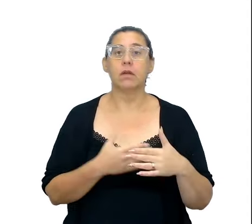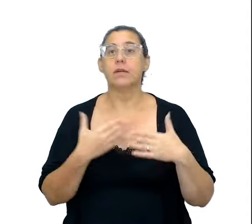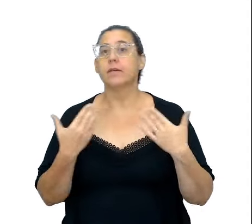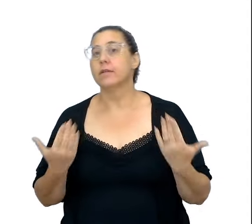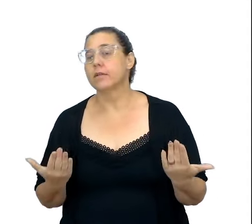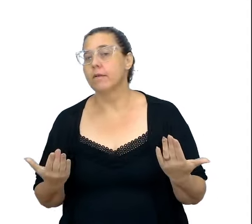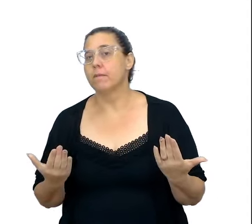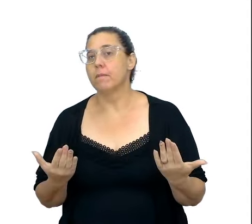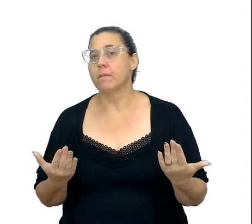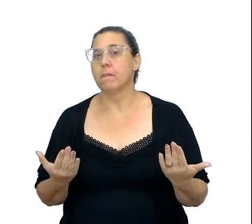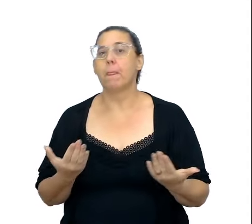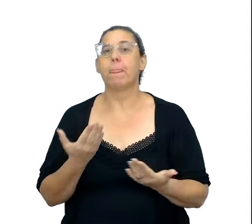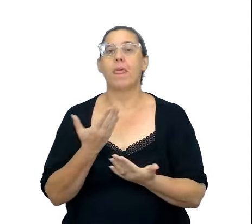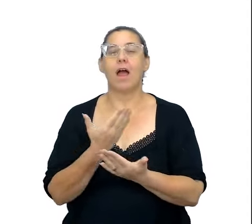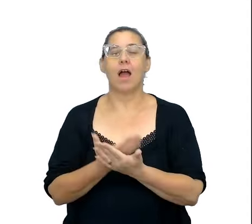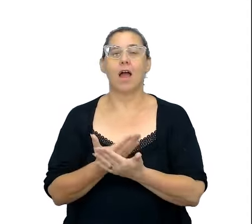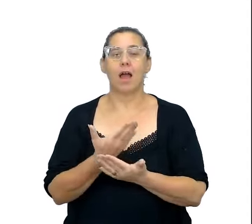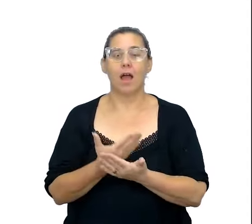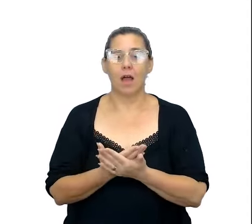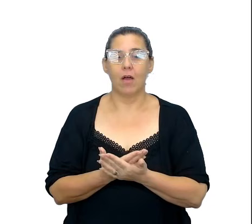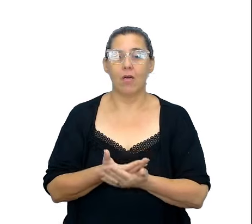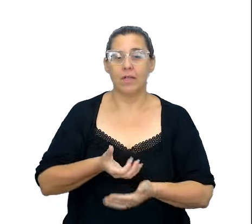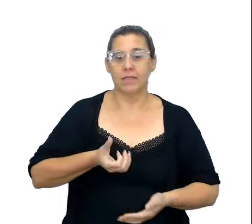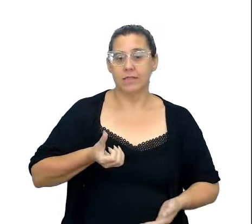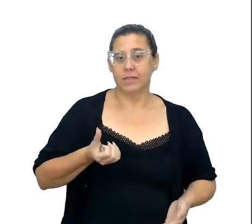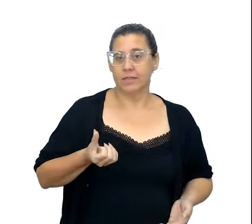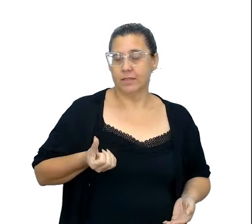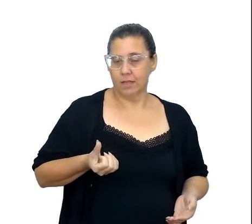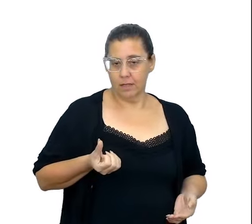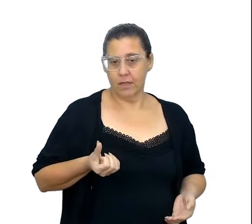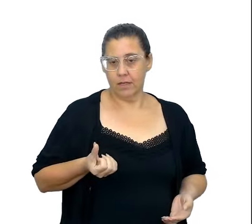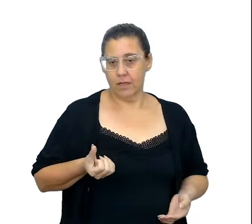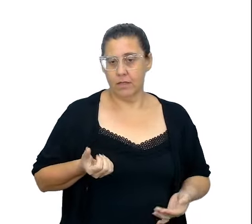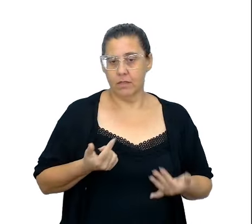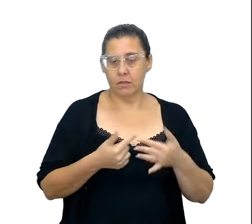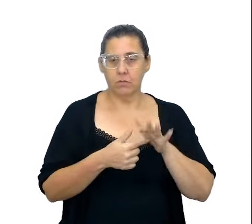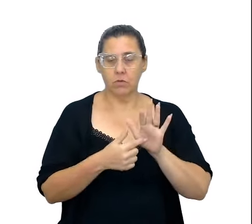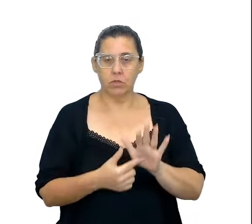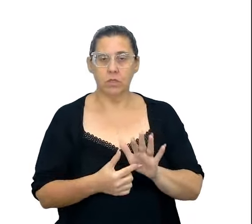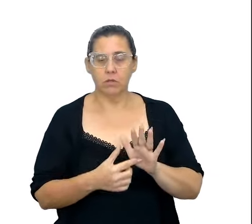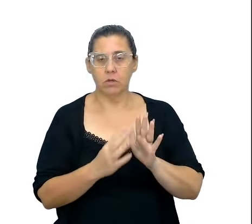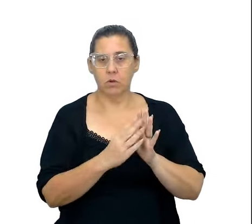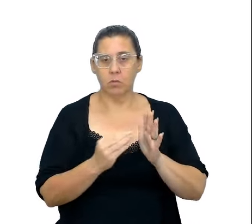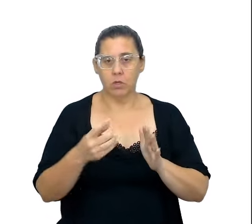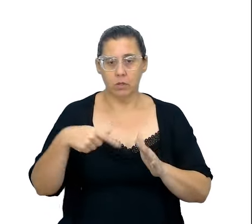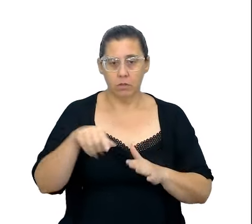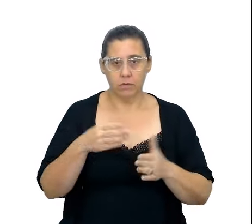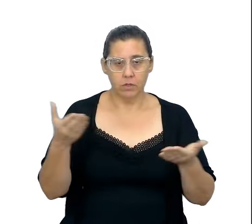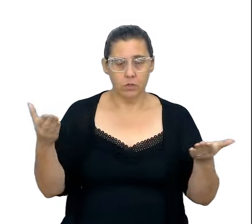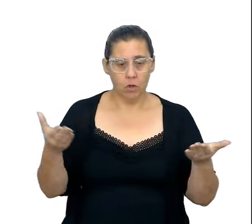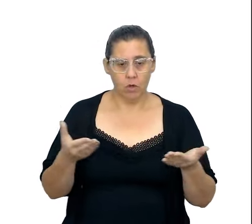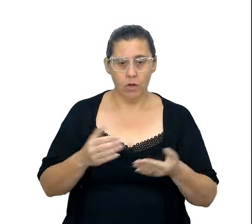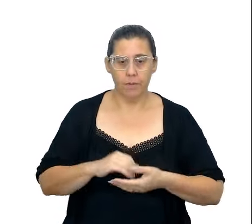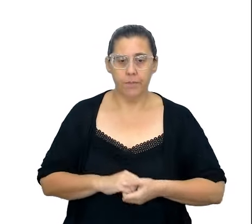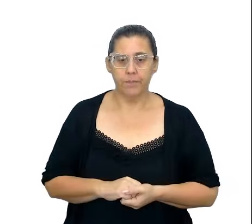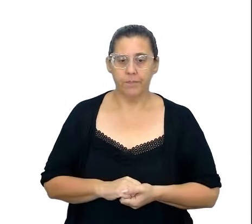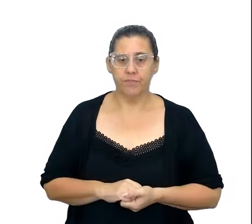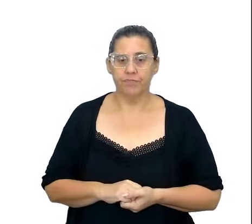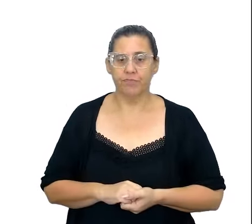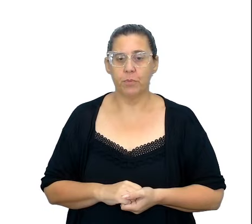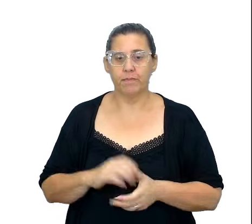chega então na aula 6, que foi a aula que nós vimos aqui, que nós trouxemos como exemplos para vocês hoje, né? Que ele